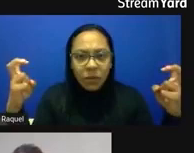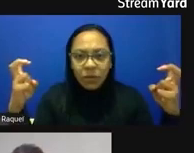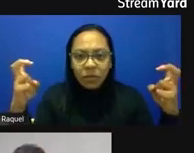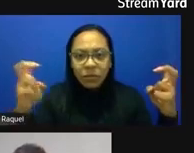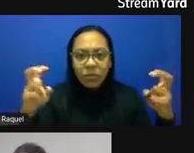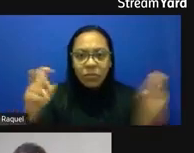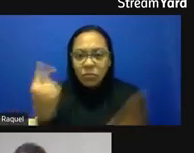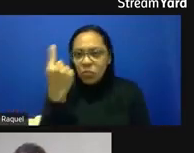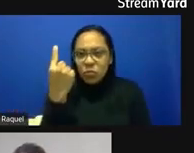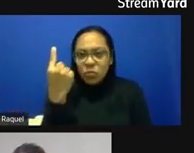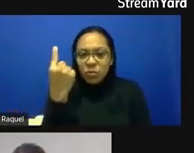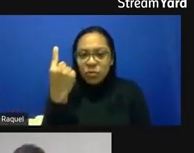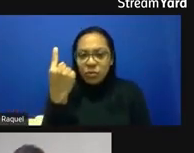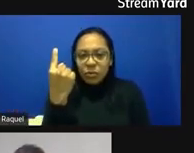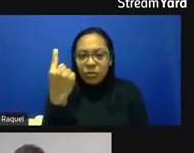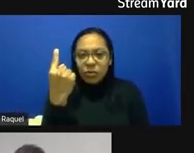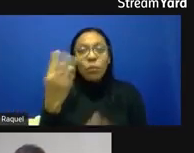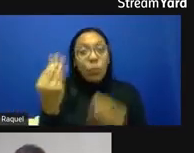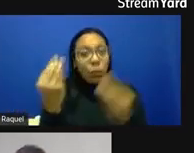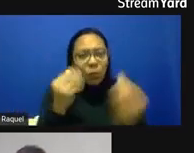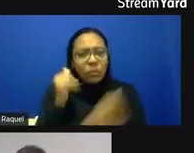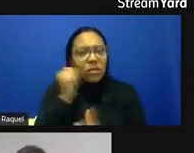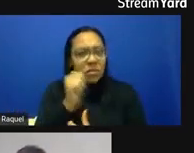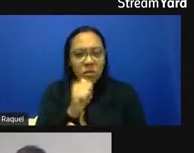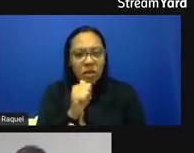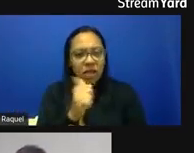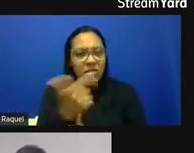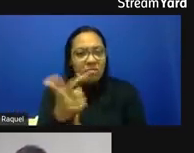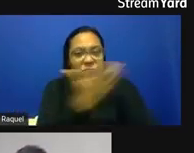por aí vai, especialmente mulheres, né? Infelizmente.